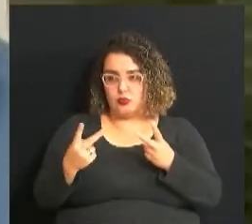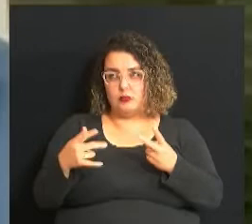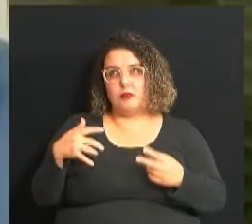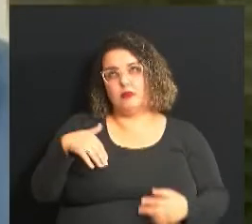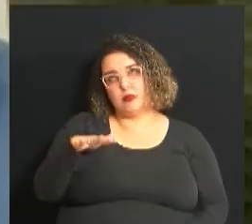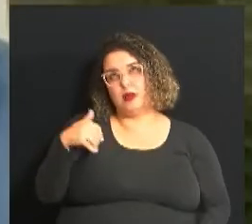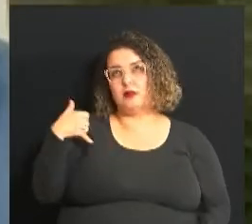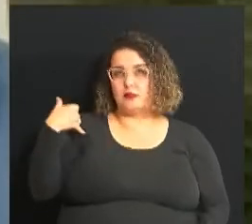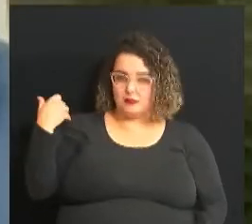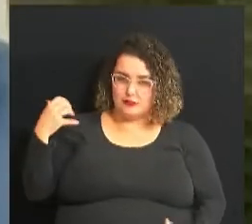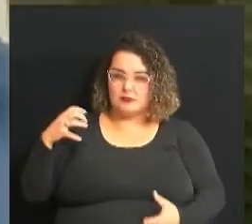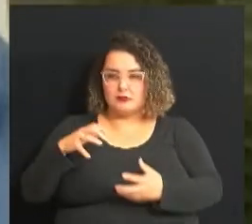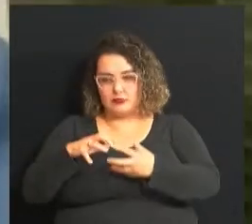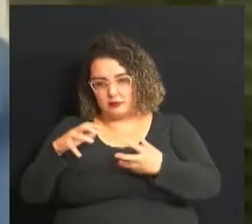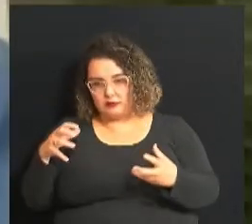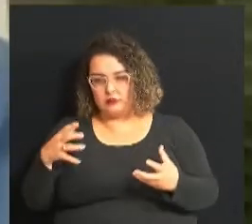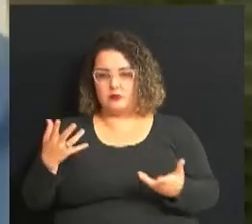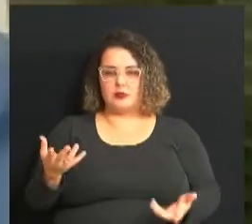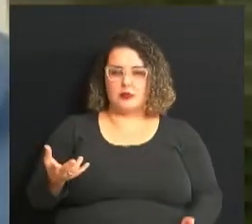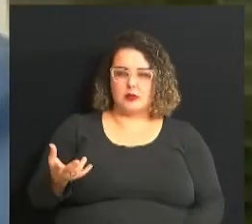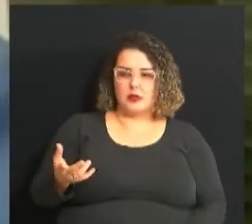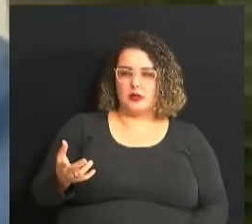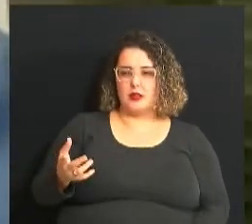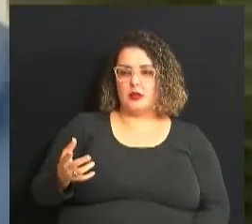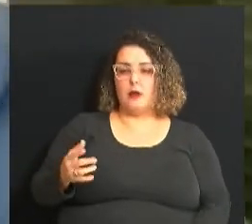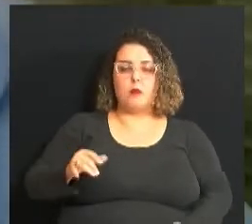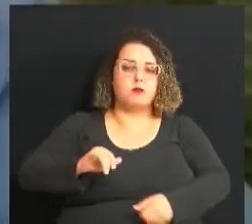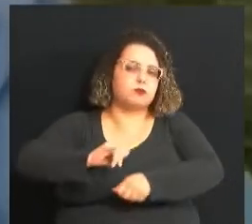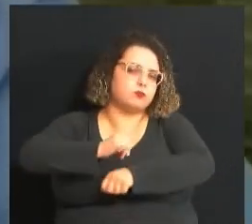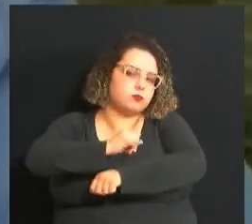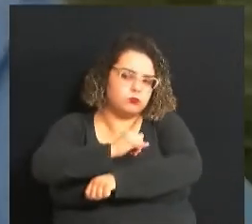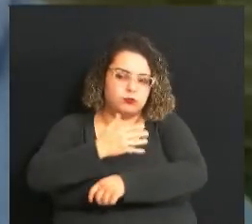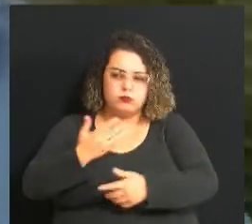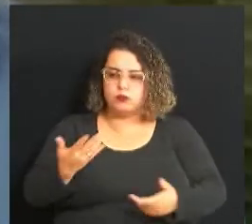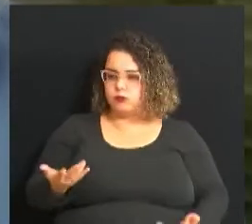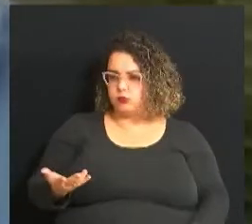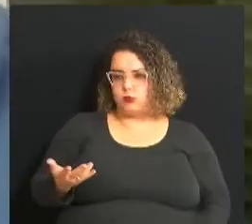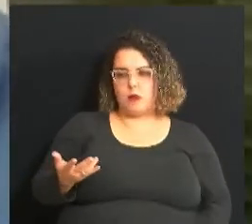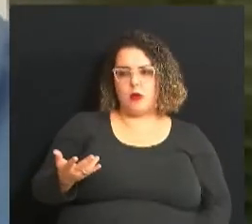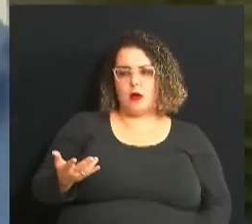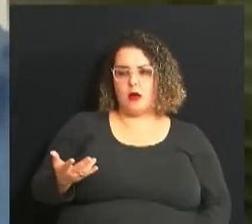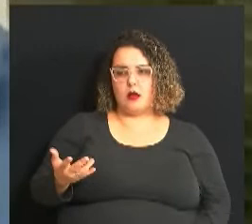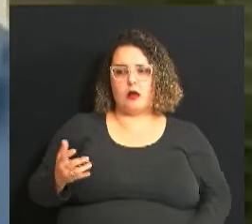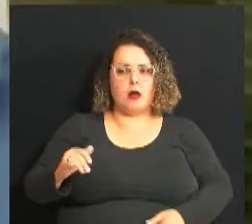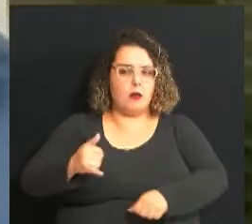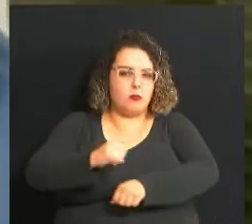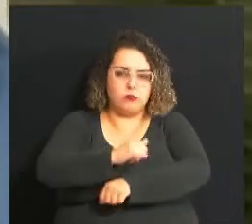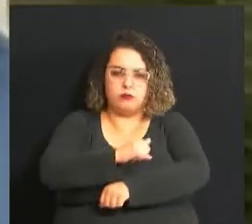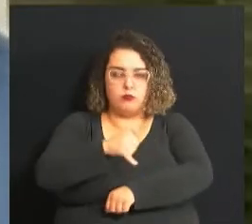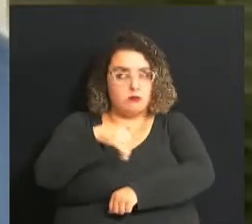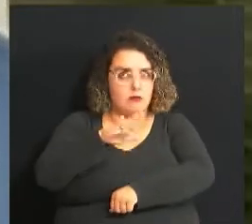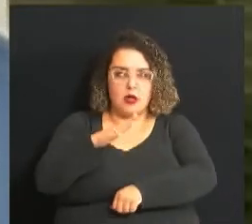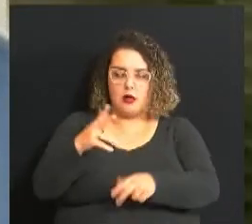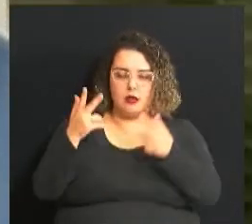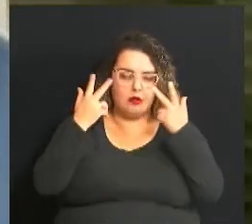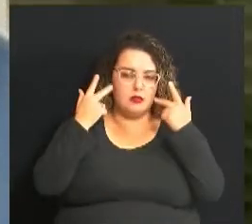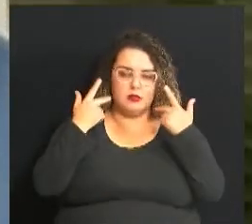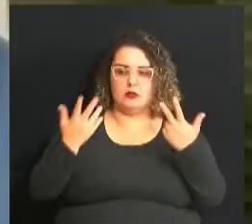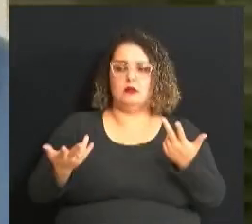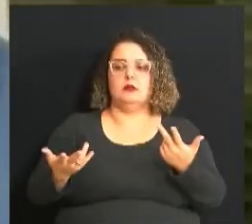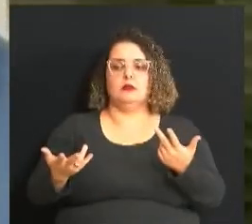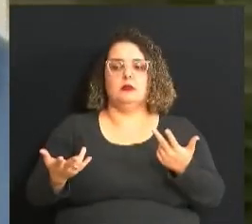por exemplo, que ele é obeso, chega aos 50 anos, uma obesidade acima do normal, ele começa a